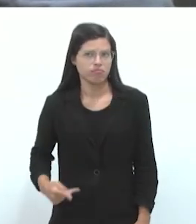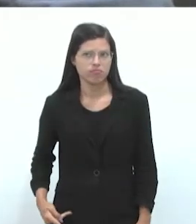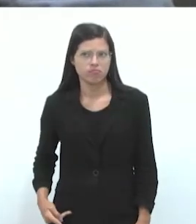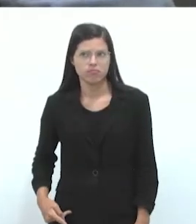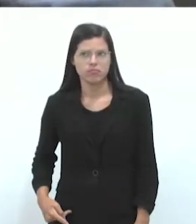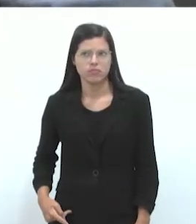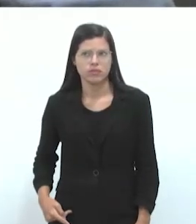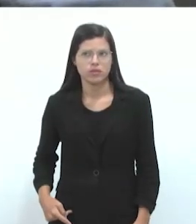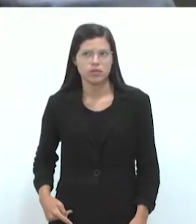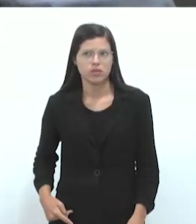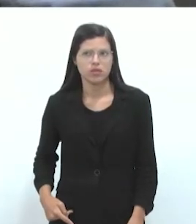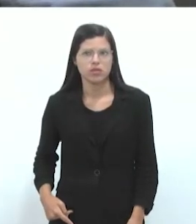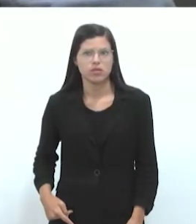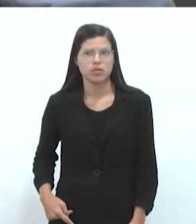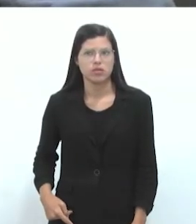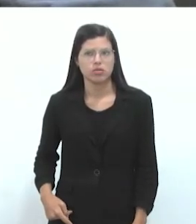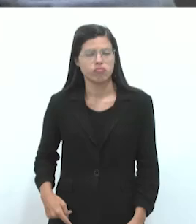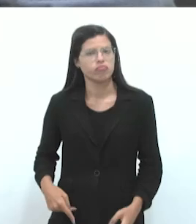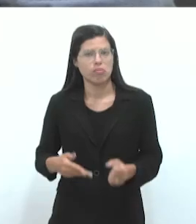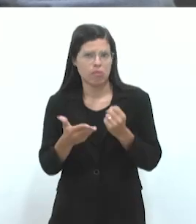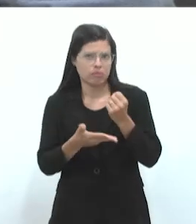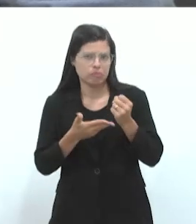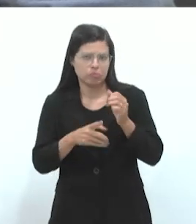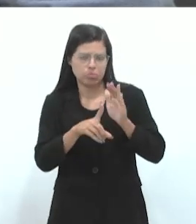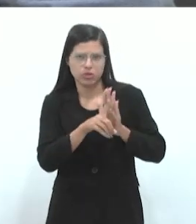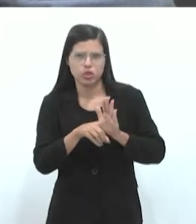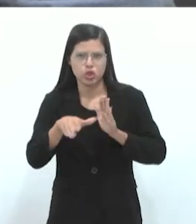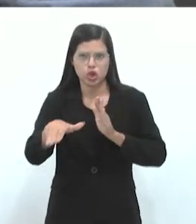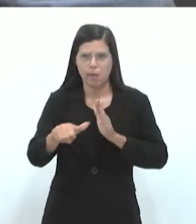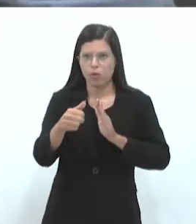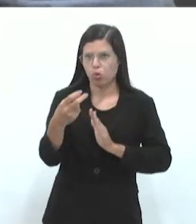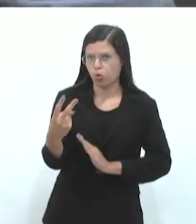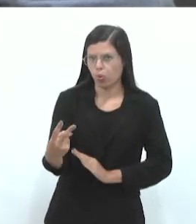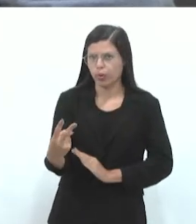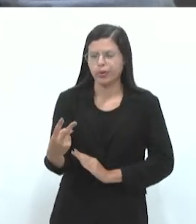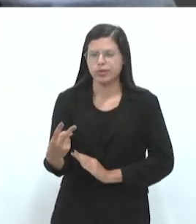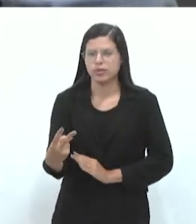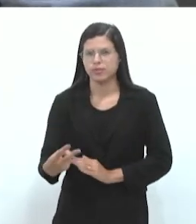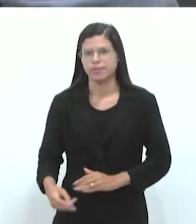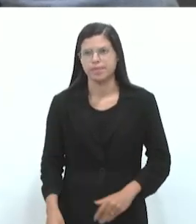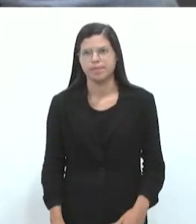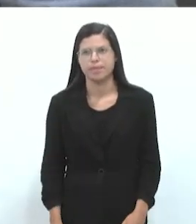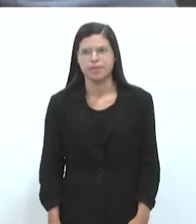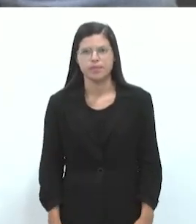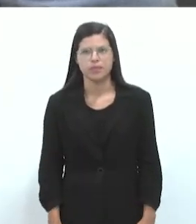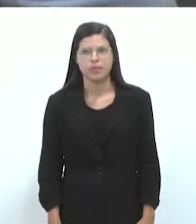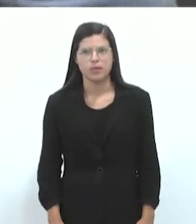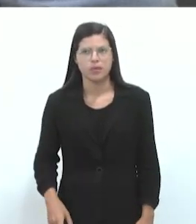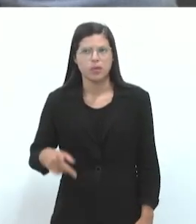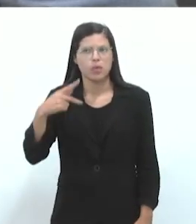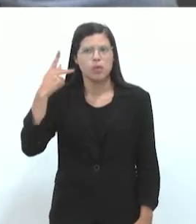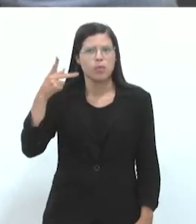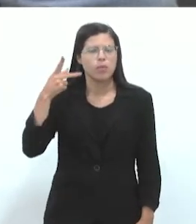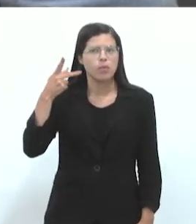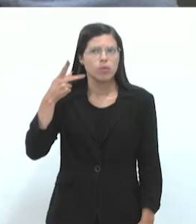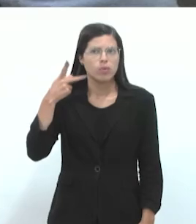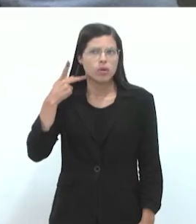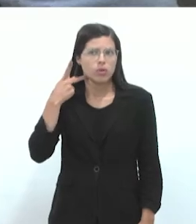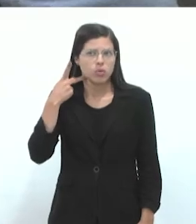chamou 2 concursados. E o procurador que tem assento